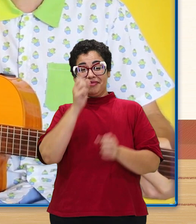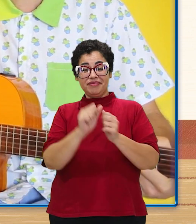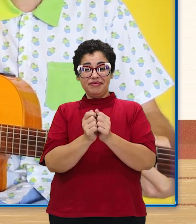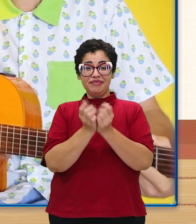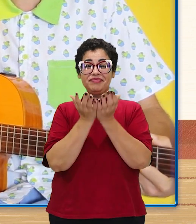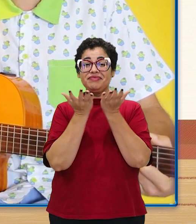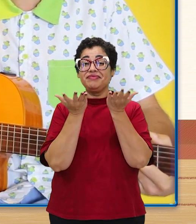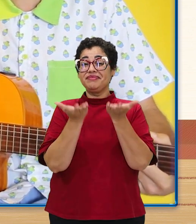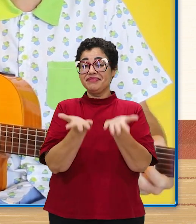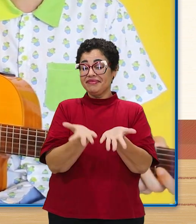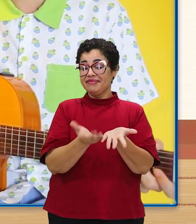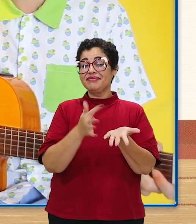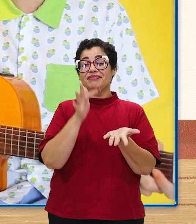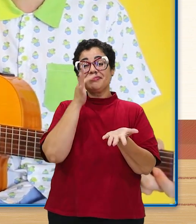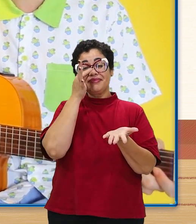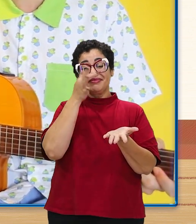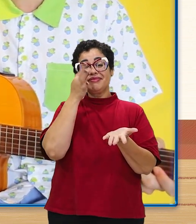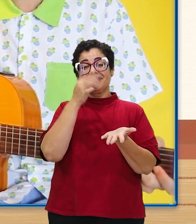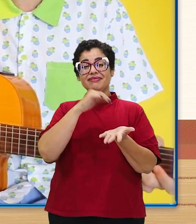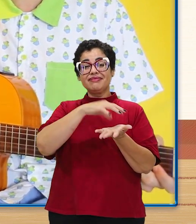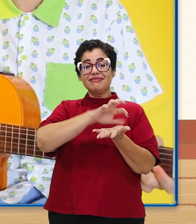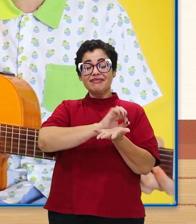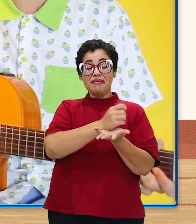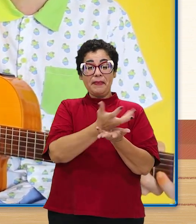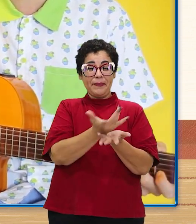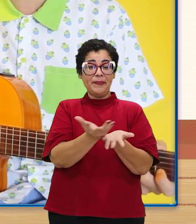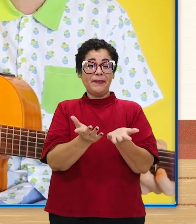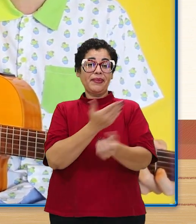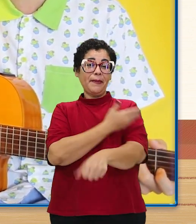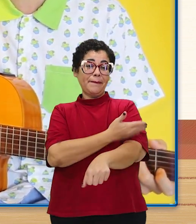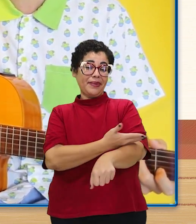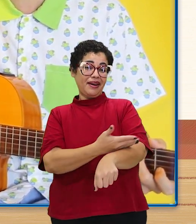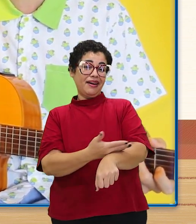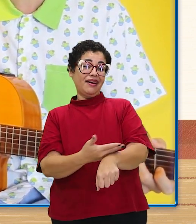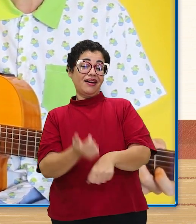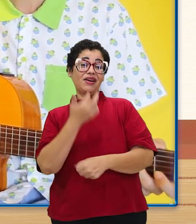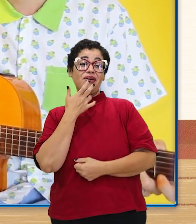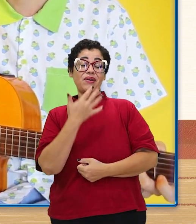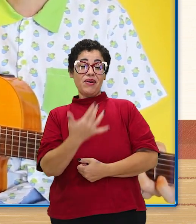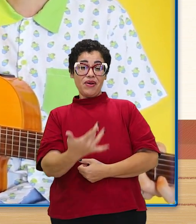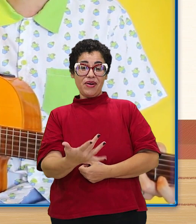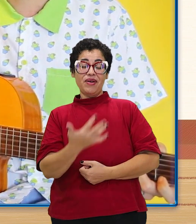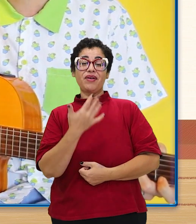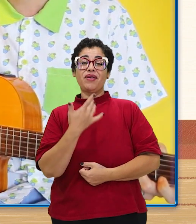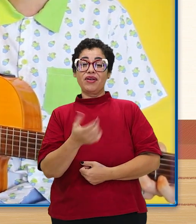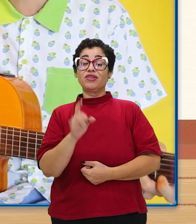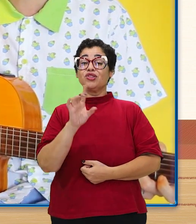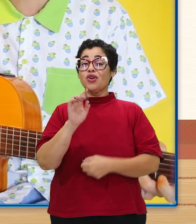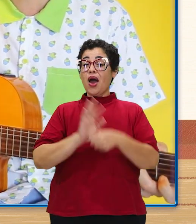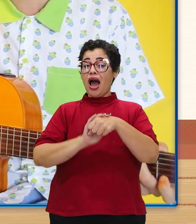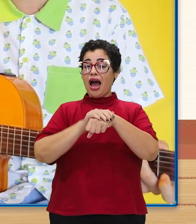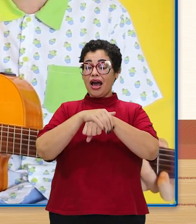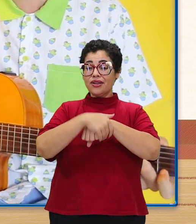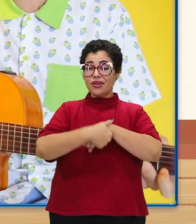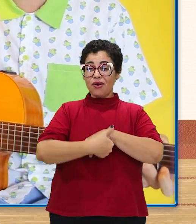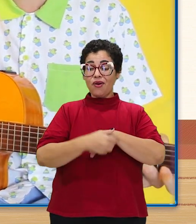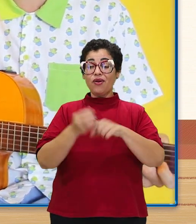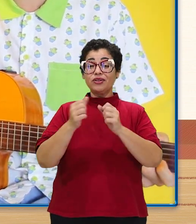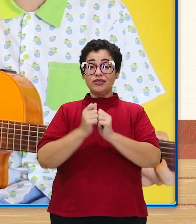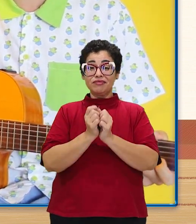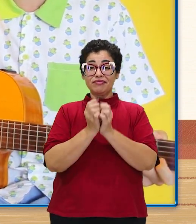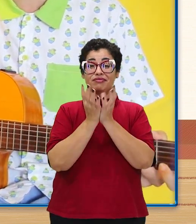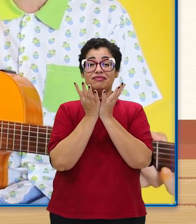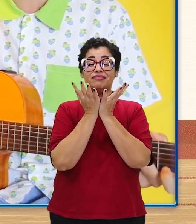o nome dela, pétalas brancas tem sua flor, só sai à noite depois